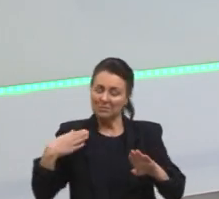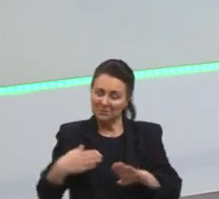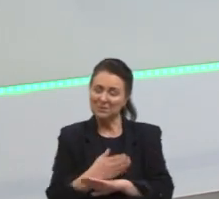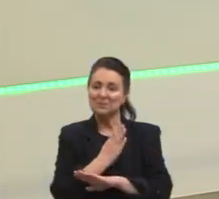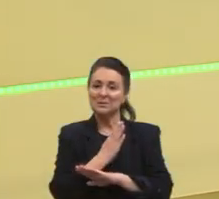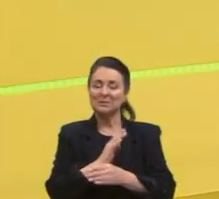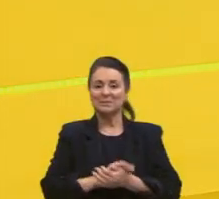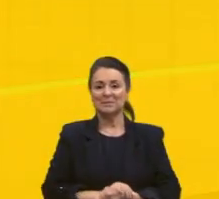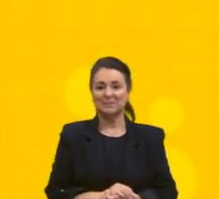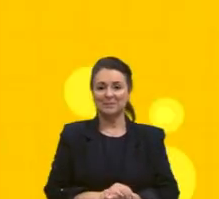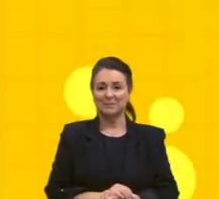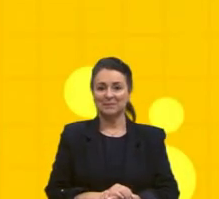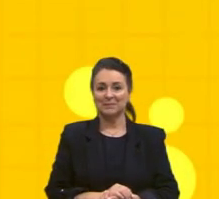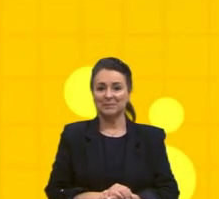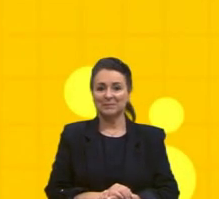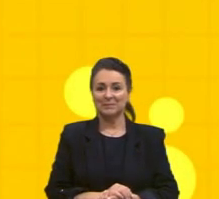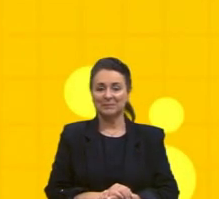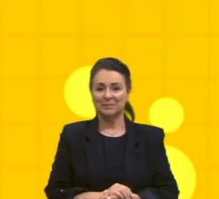passar